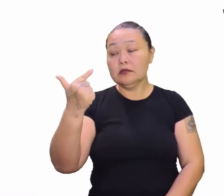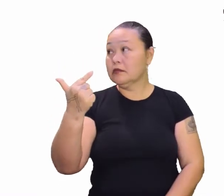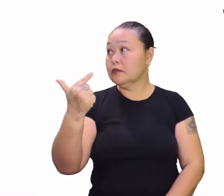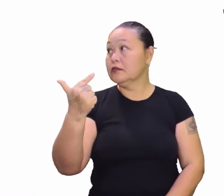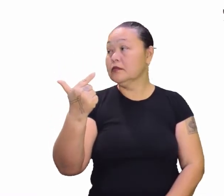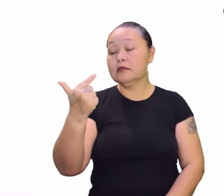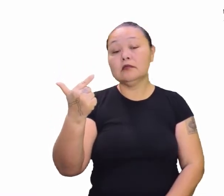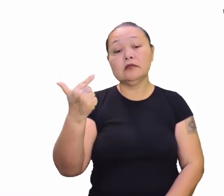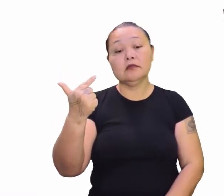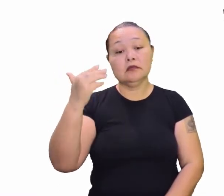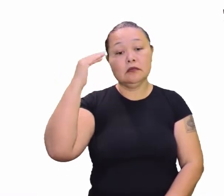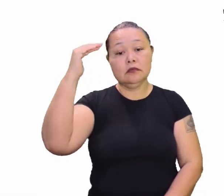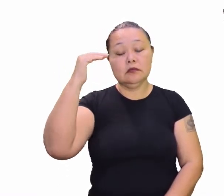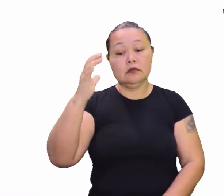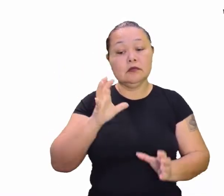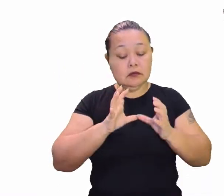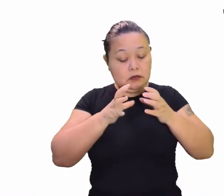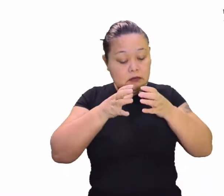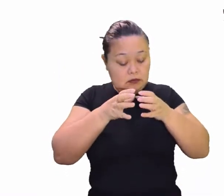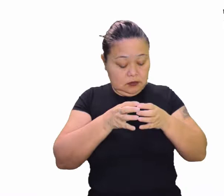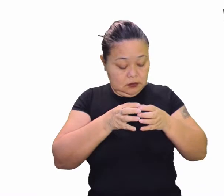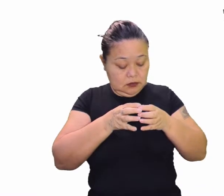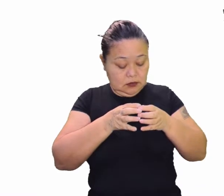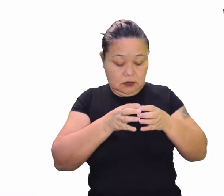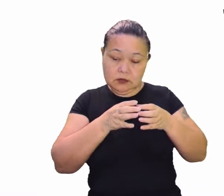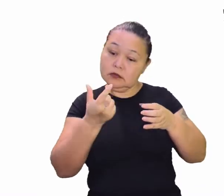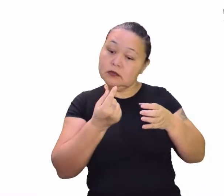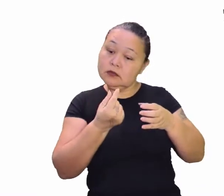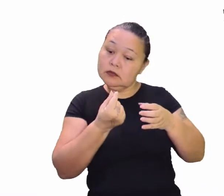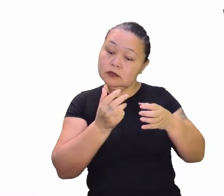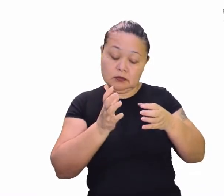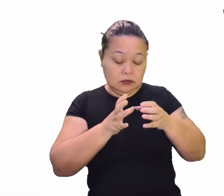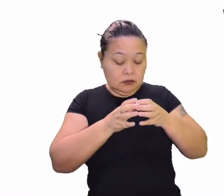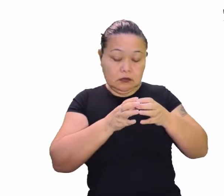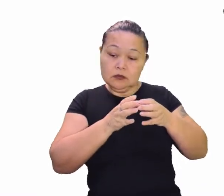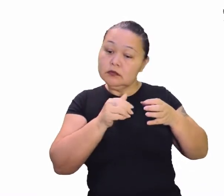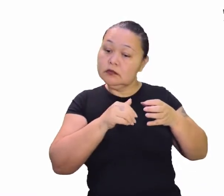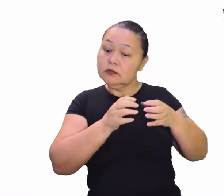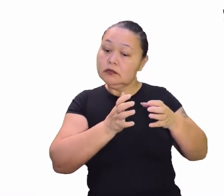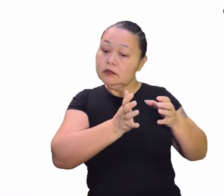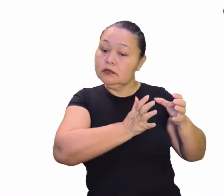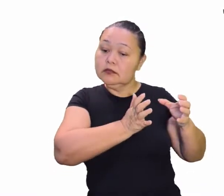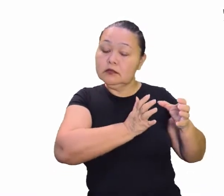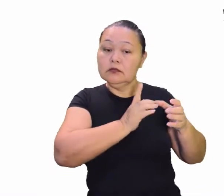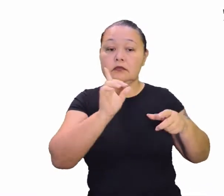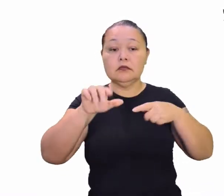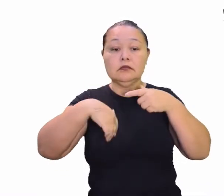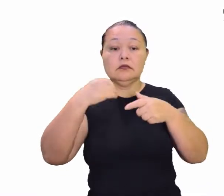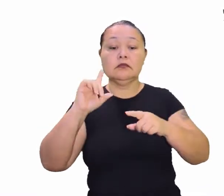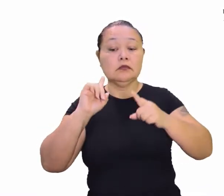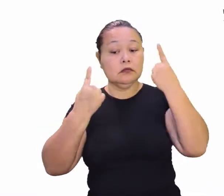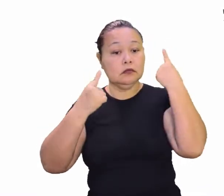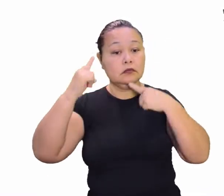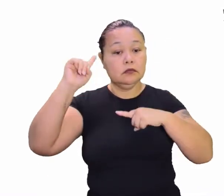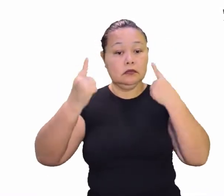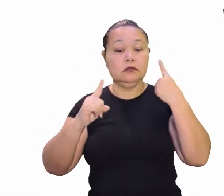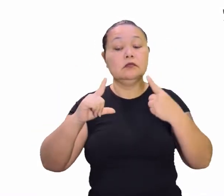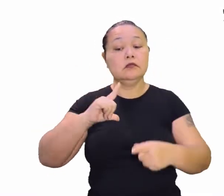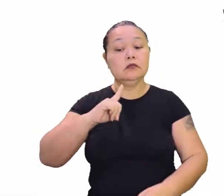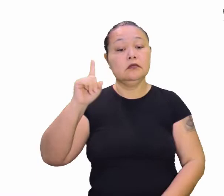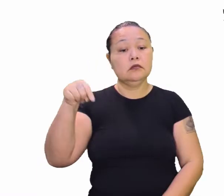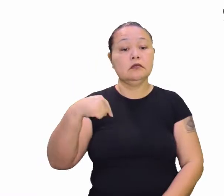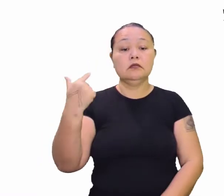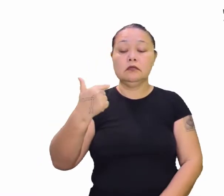posição dos países que têm maior concentração de renda. Então, temos depois o Chile, mas aí no Brasil